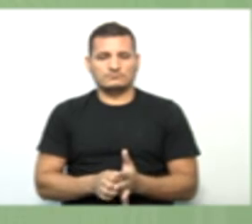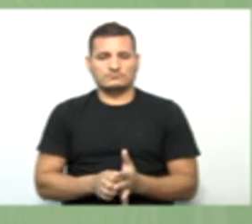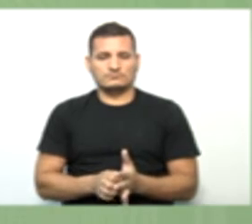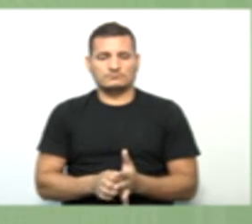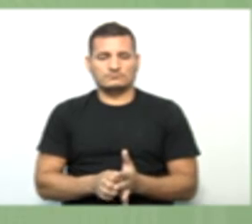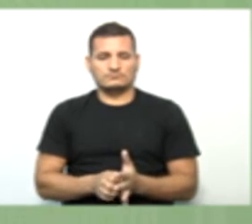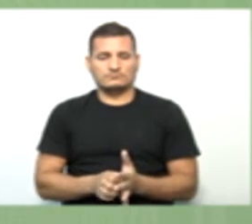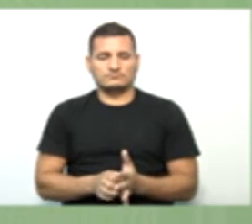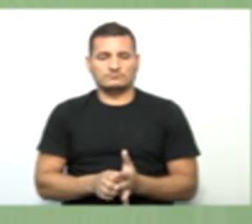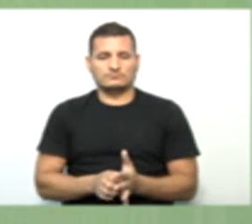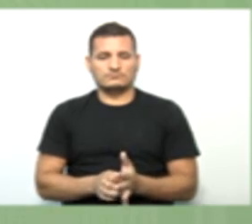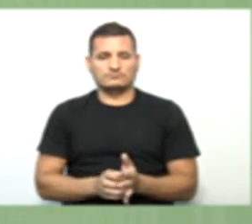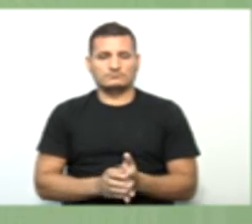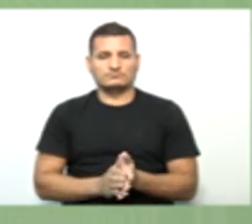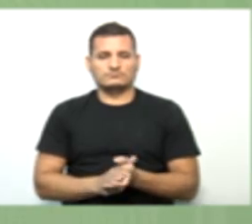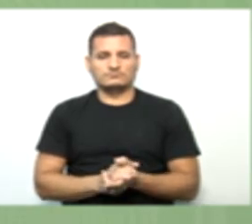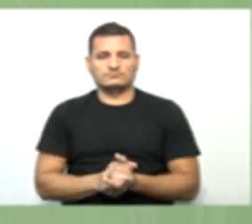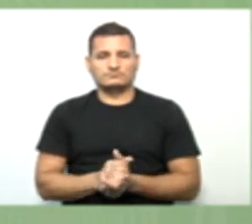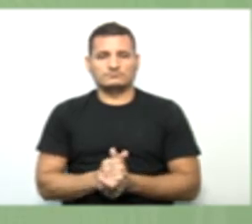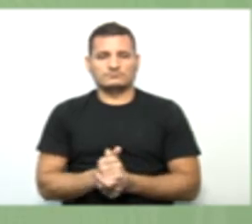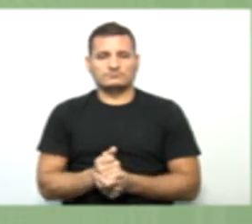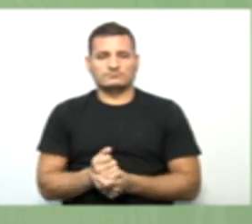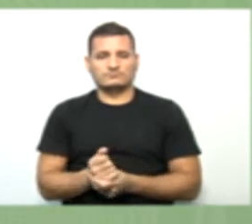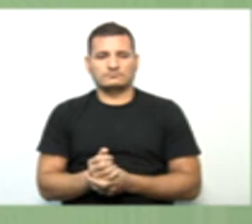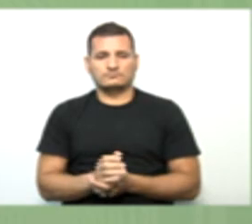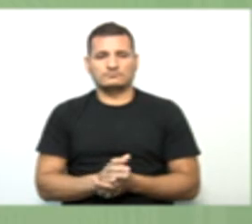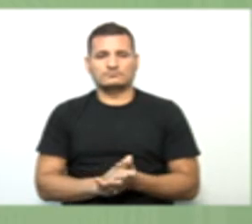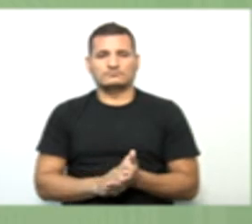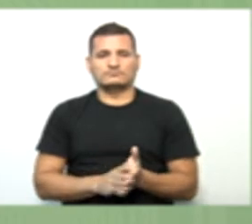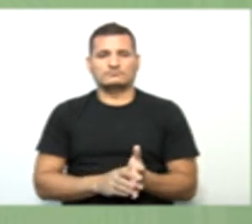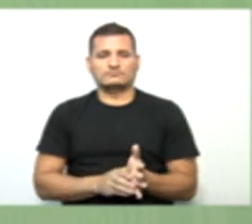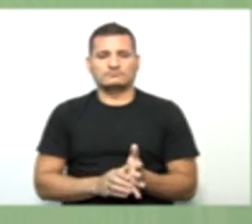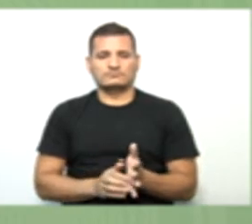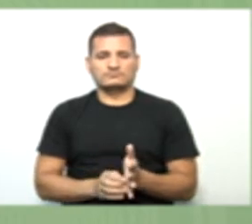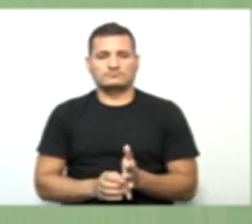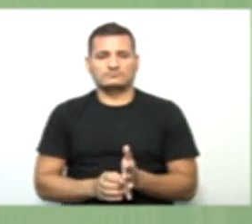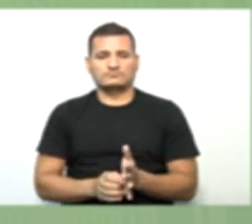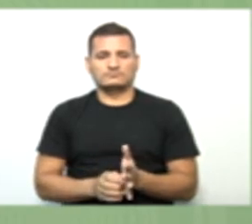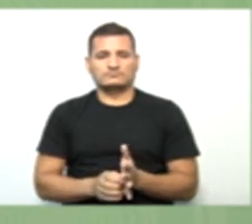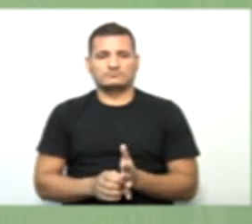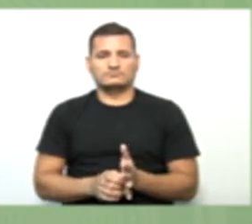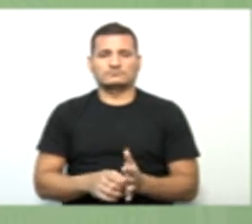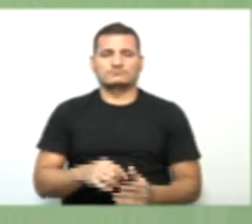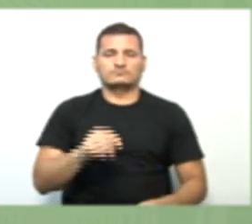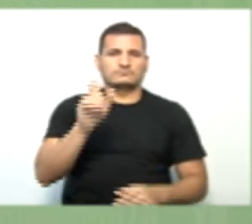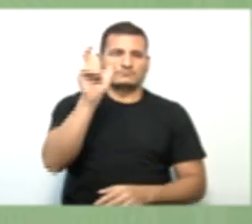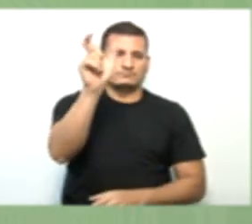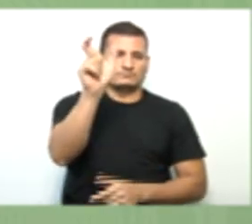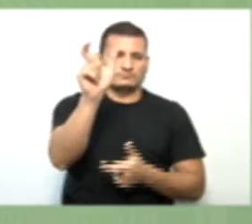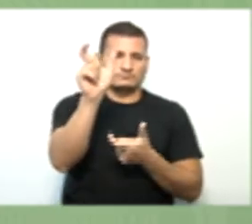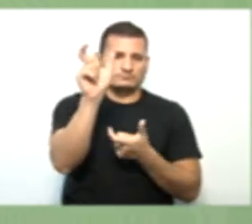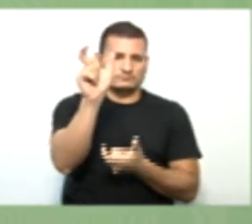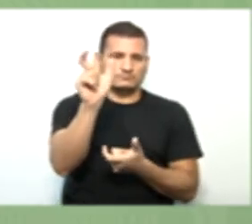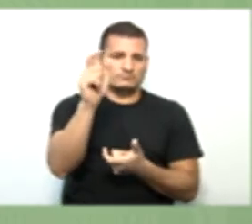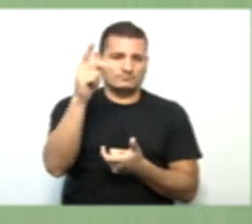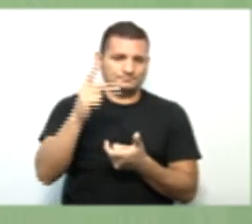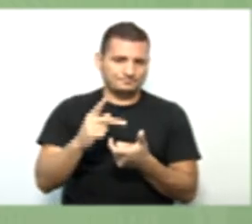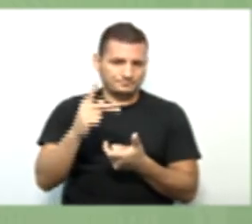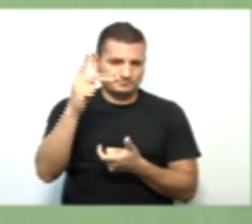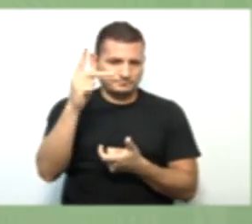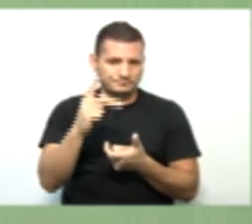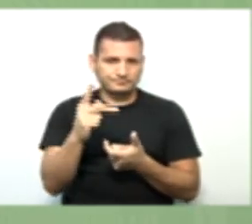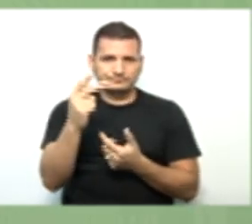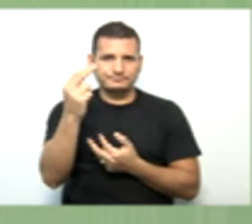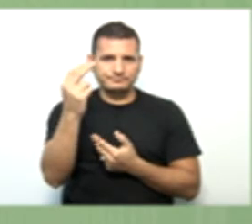Então, a chamada da função tem que ter o mesmo nome da função. Eu defini essa função como soma print. Quando eu quero chamar ela, eu tenho que chamá-la